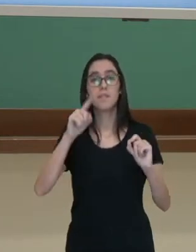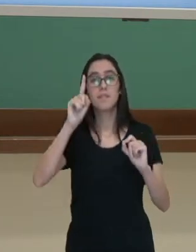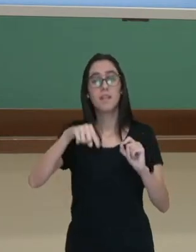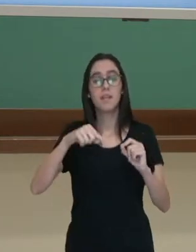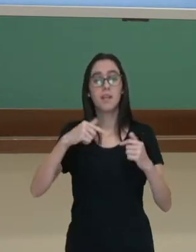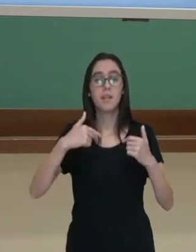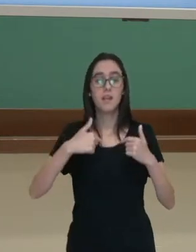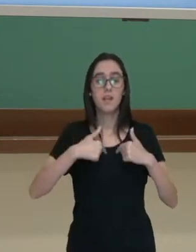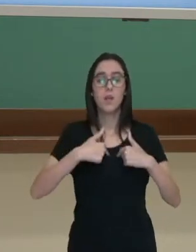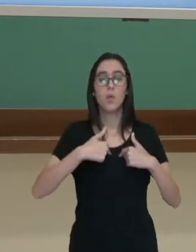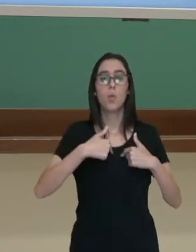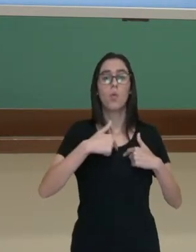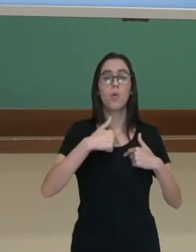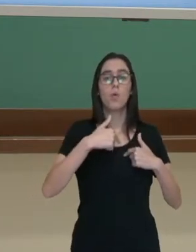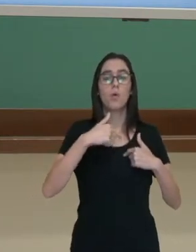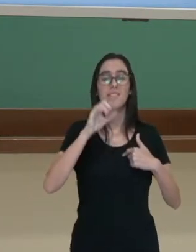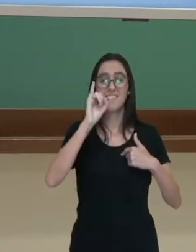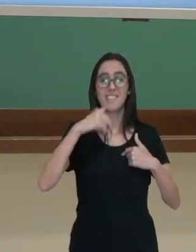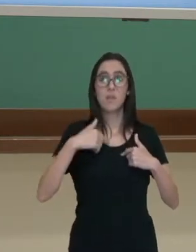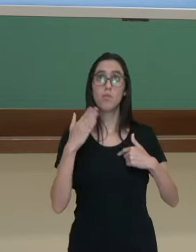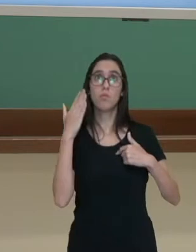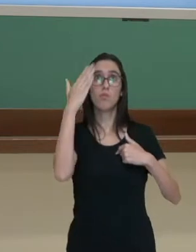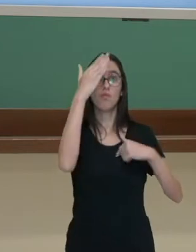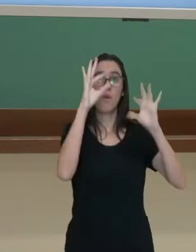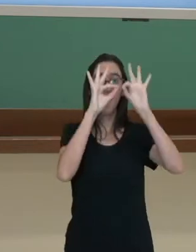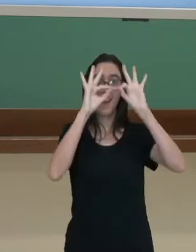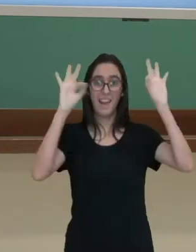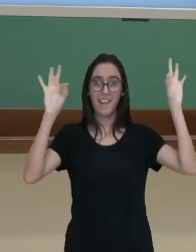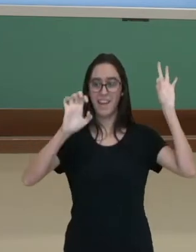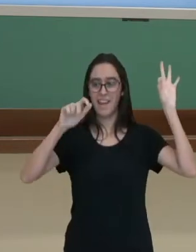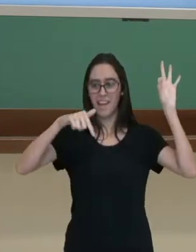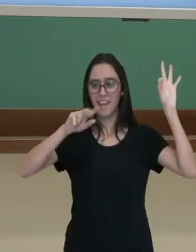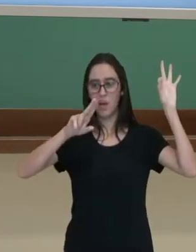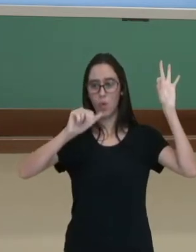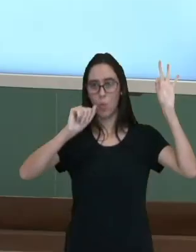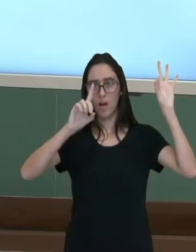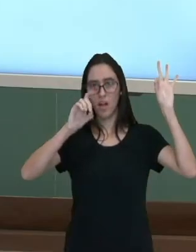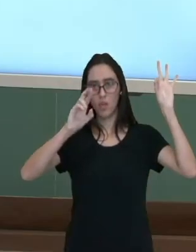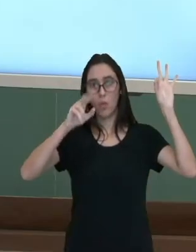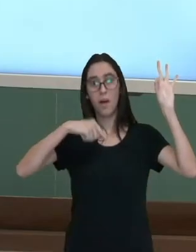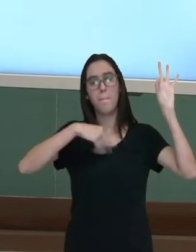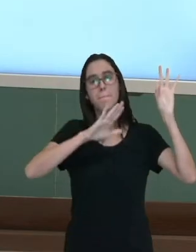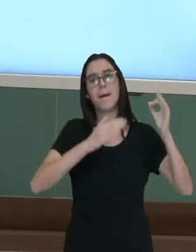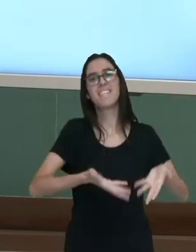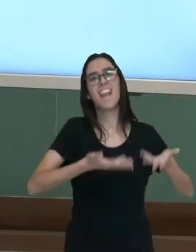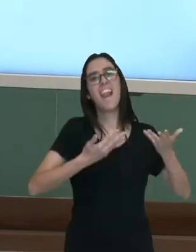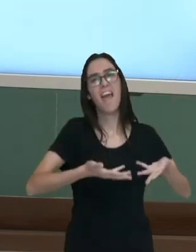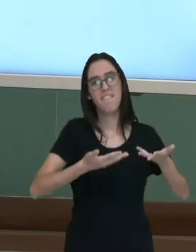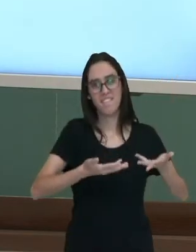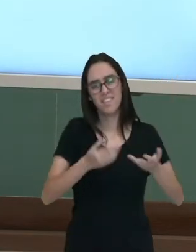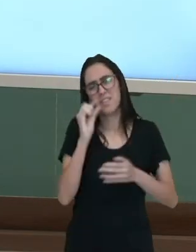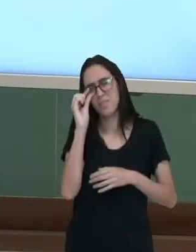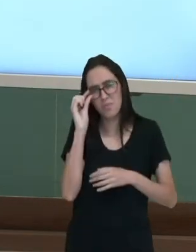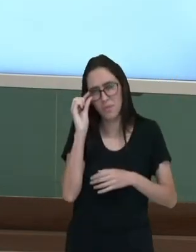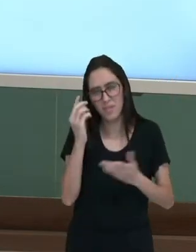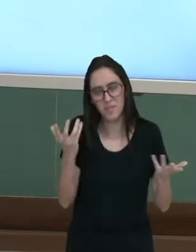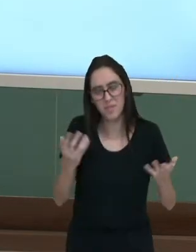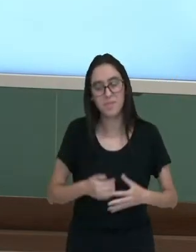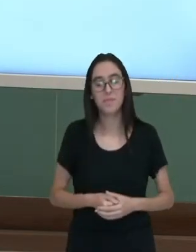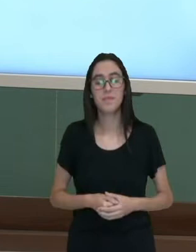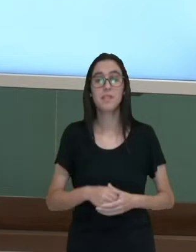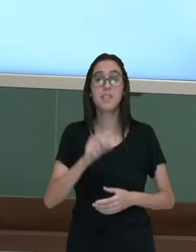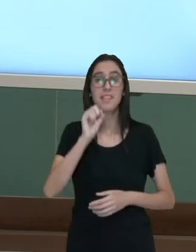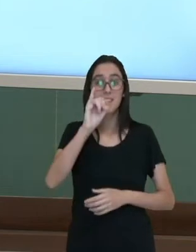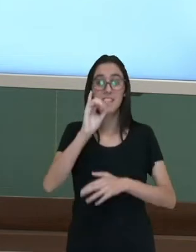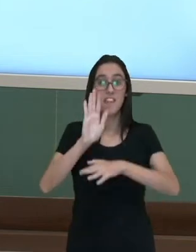pesado na linha do Equador, né? Pouca coisa, certo? Mas quando nós estamos falando aqui com foguetes, aí o bagulho muda, porque